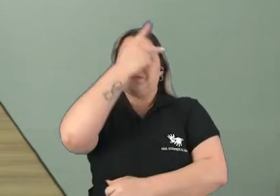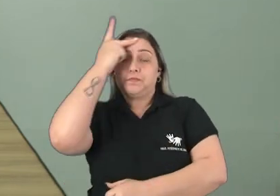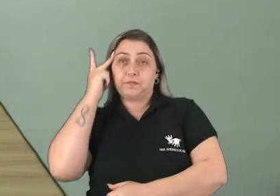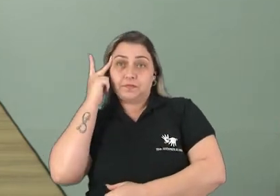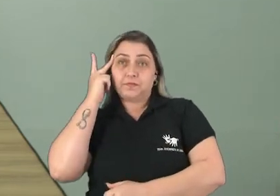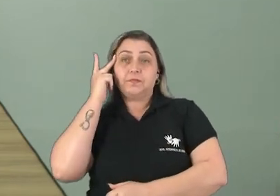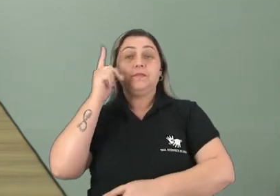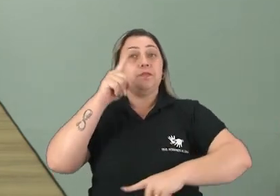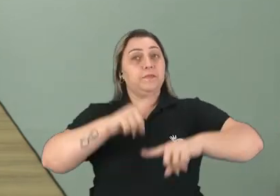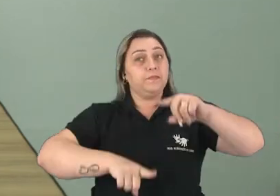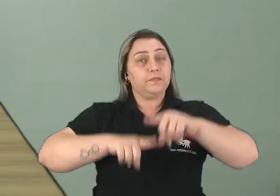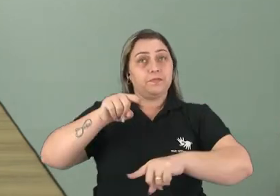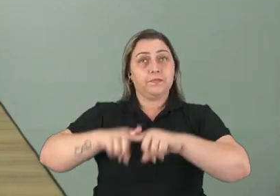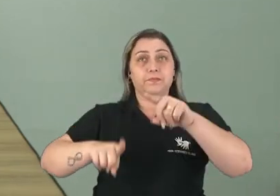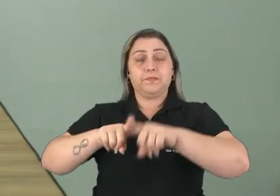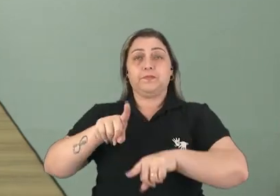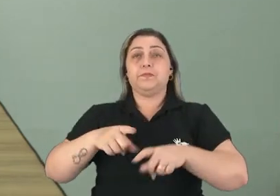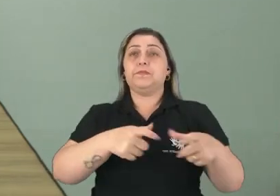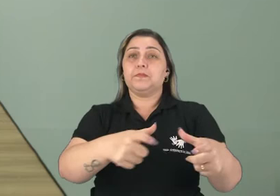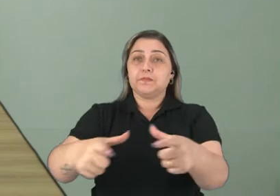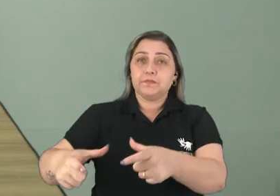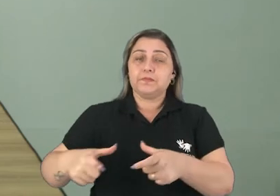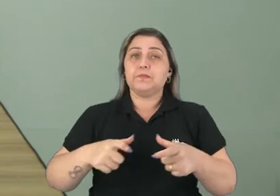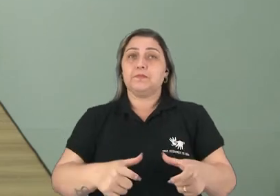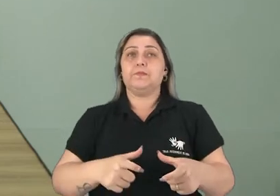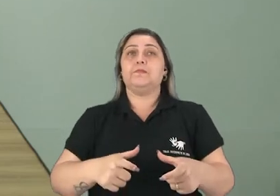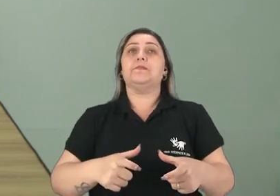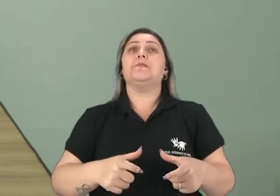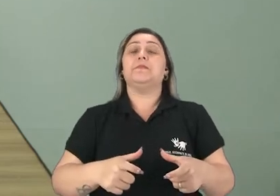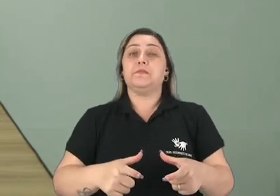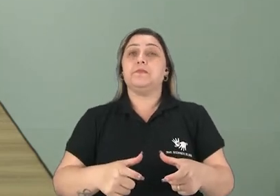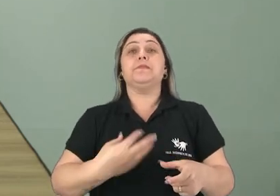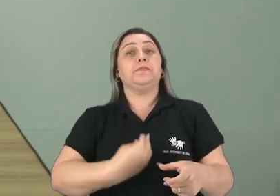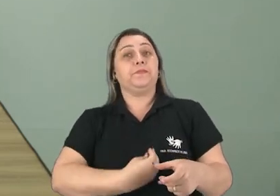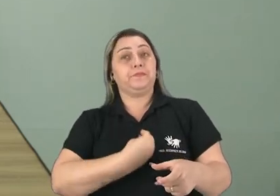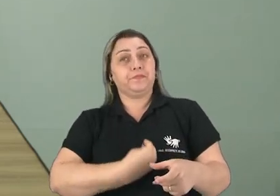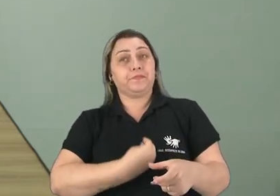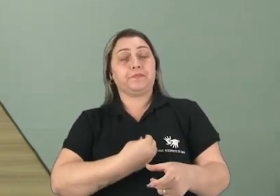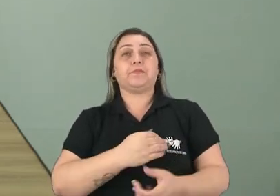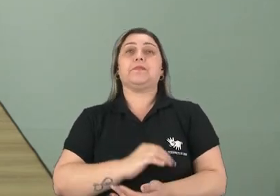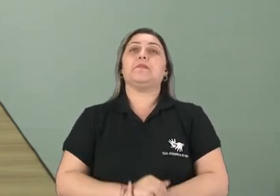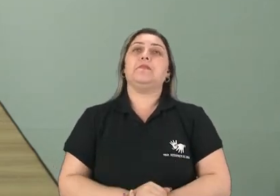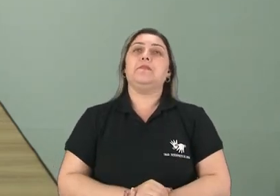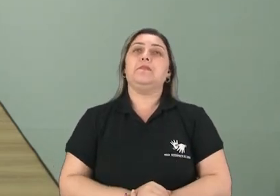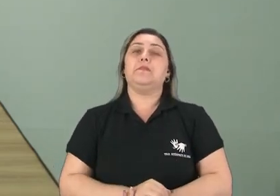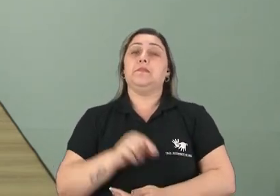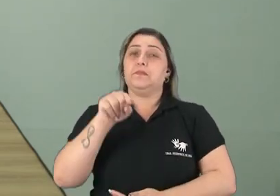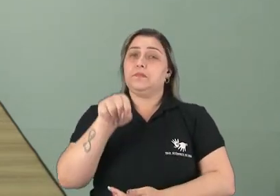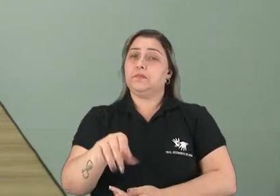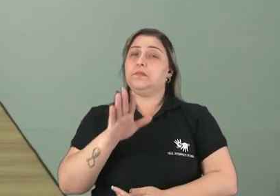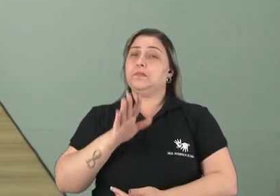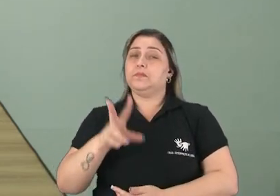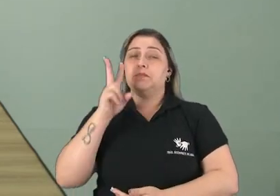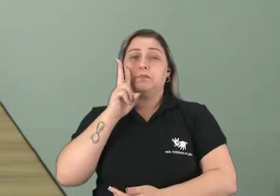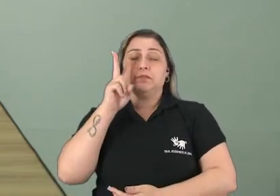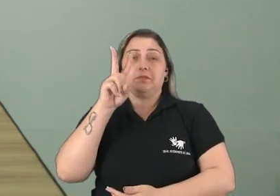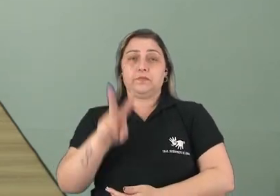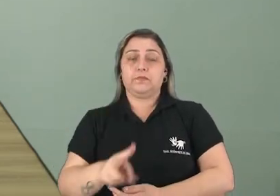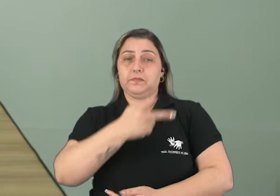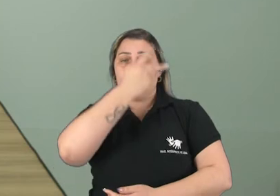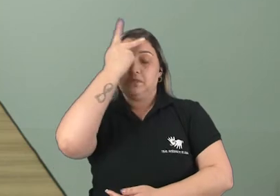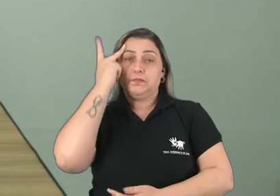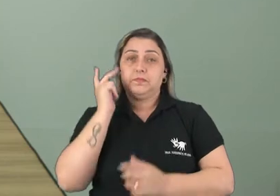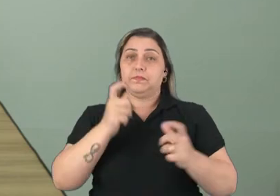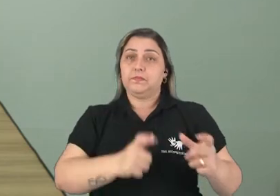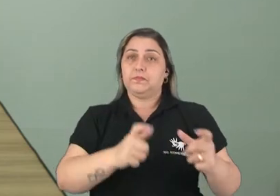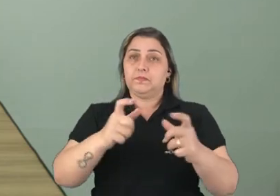de pessoas e objetos no espaço. No espaço em que vivemos. Você já observou que as pessoas